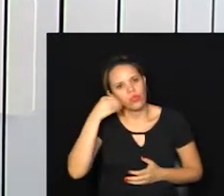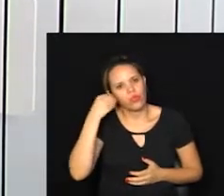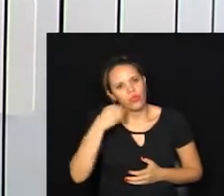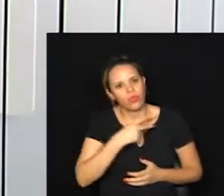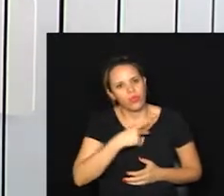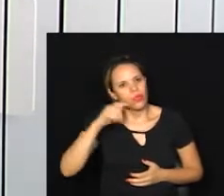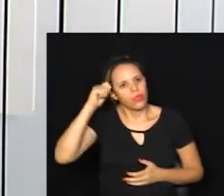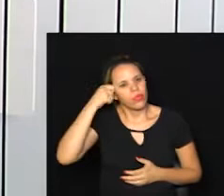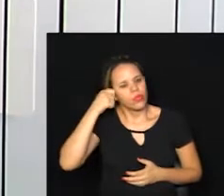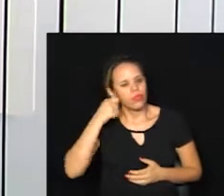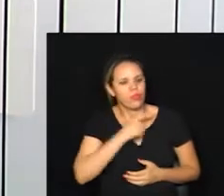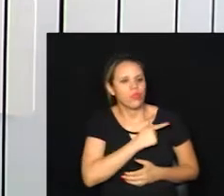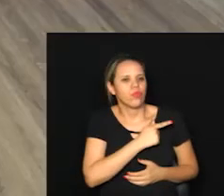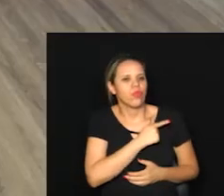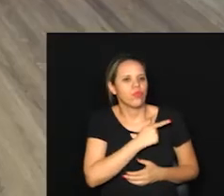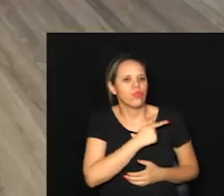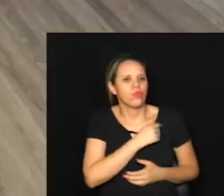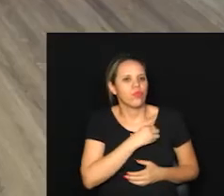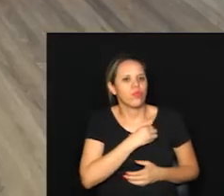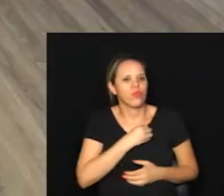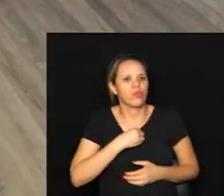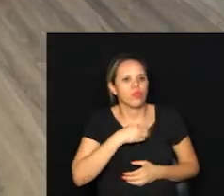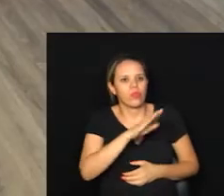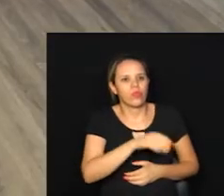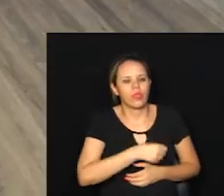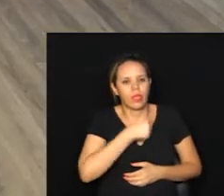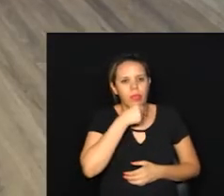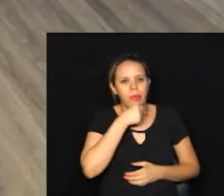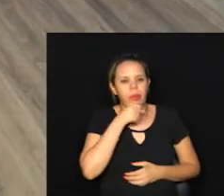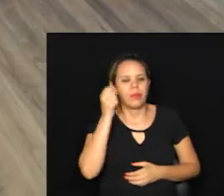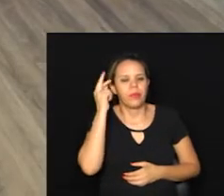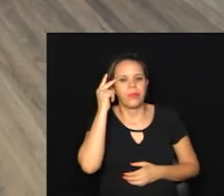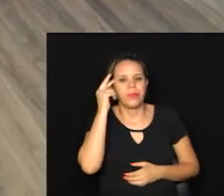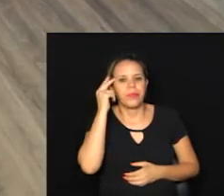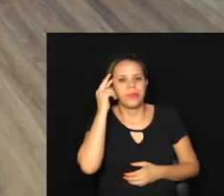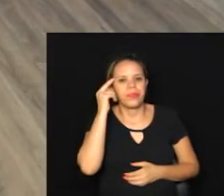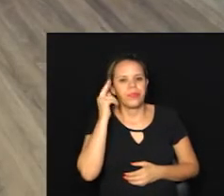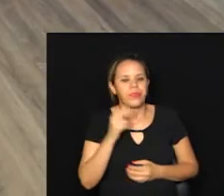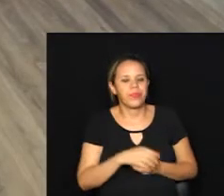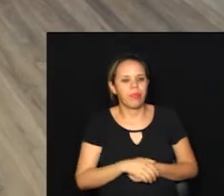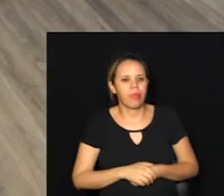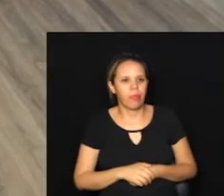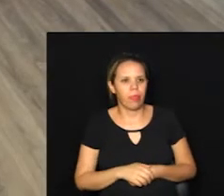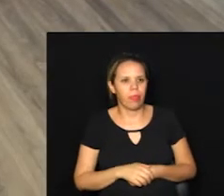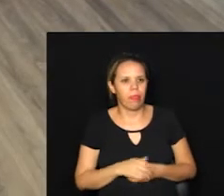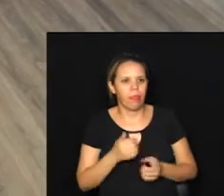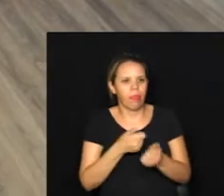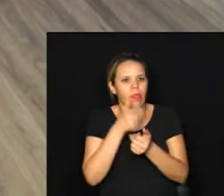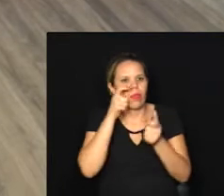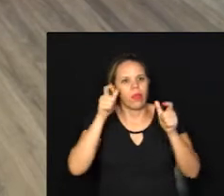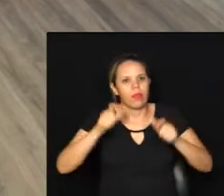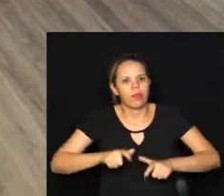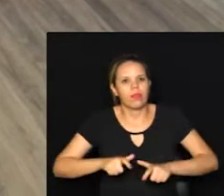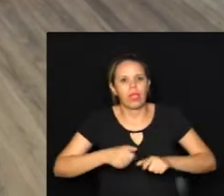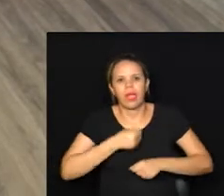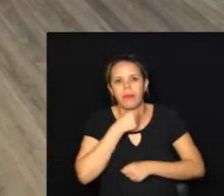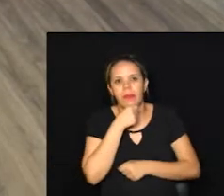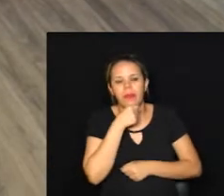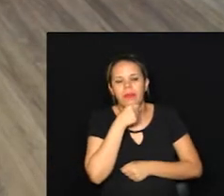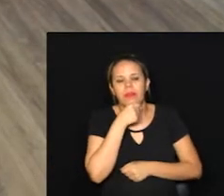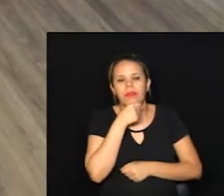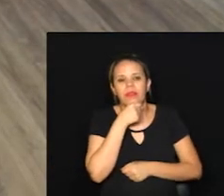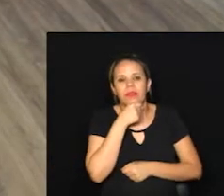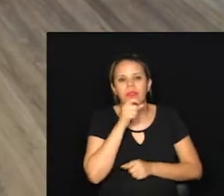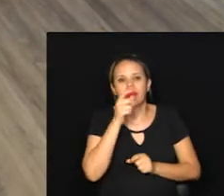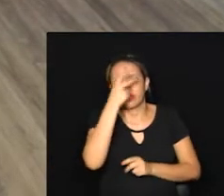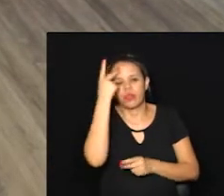do Guarani, e eu já vou acionar o nosso repórter, o André Aranha. Vamos acompanhar onde está o nosso repórter, quem são